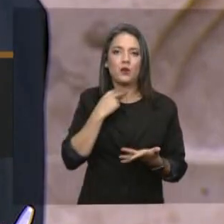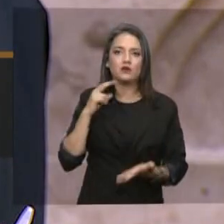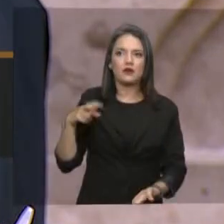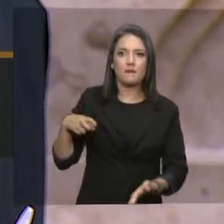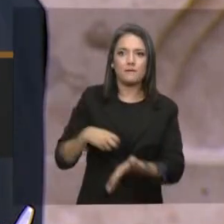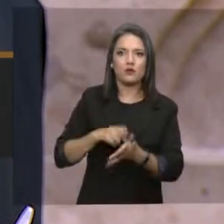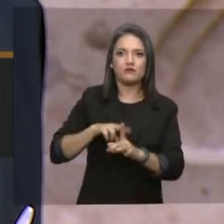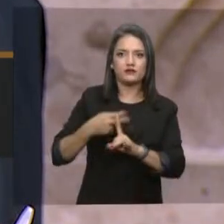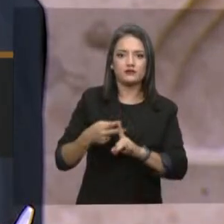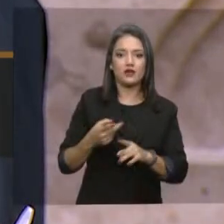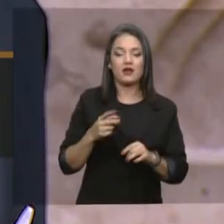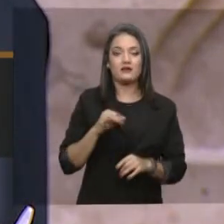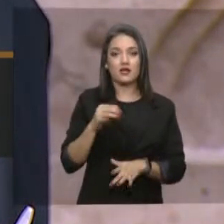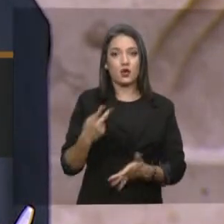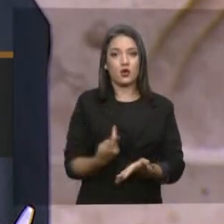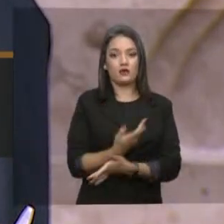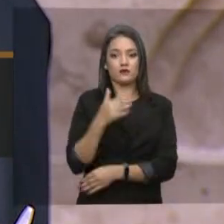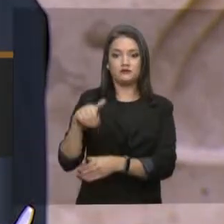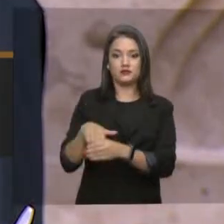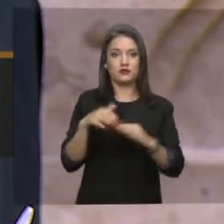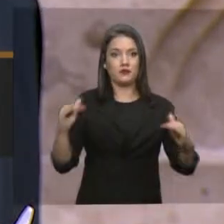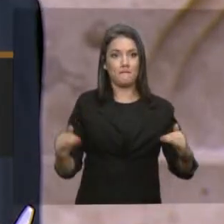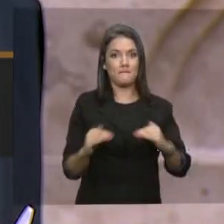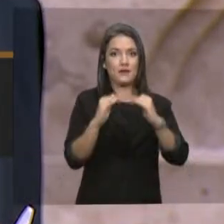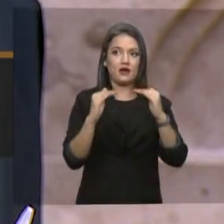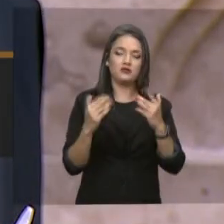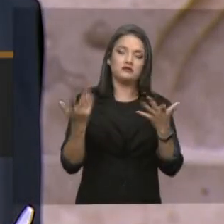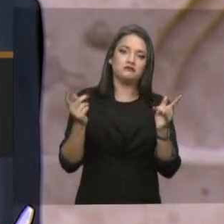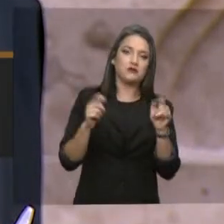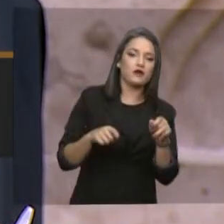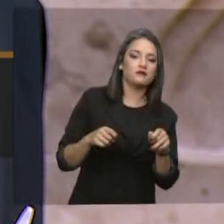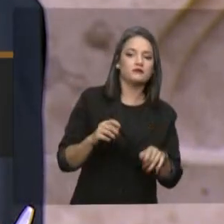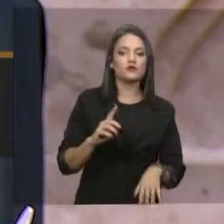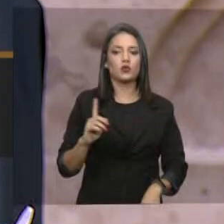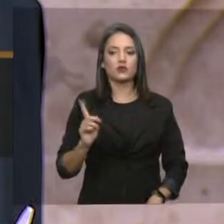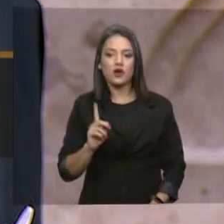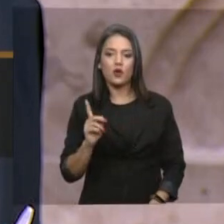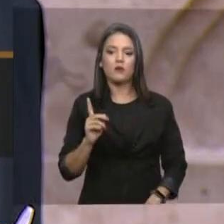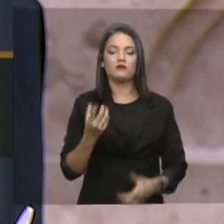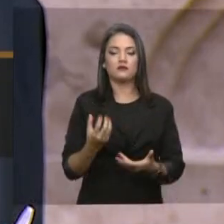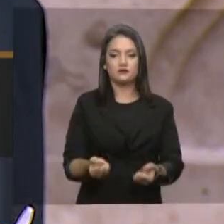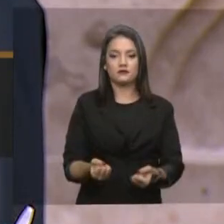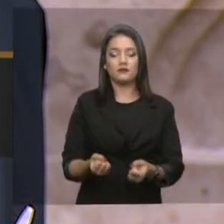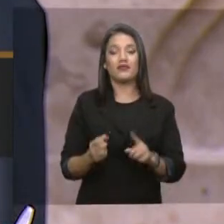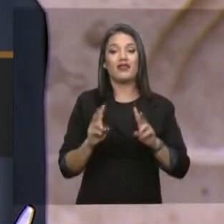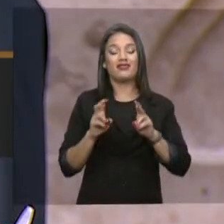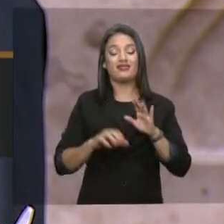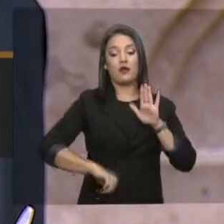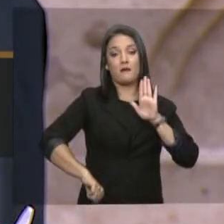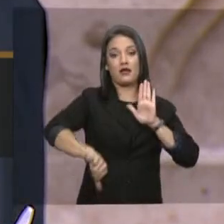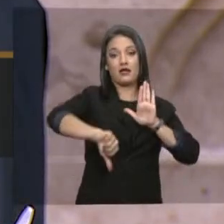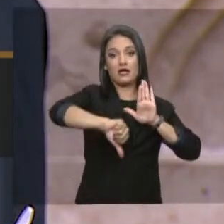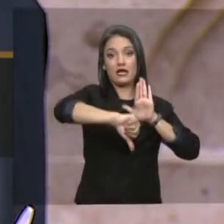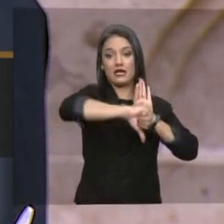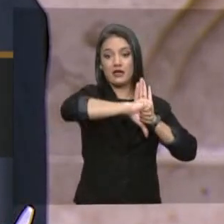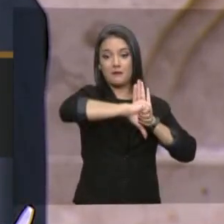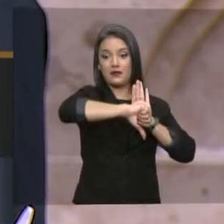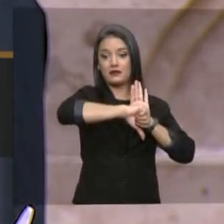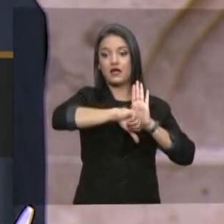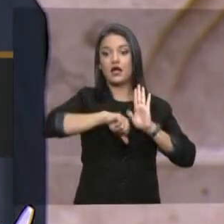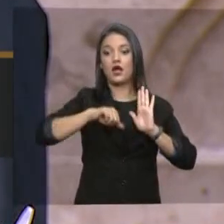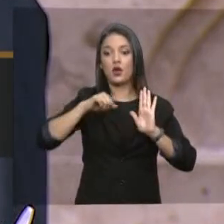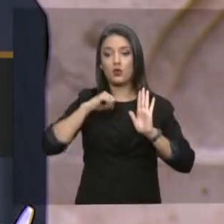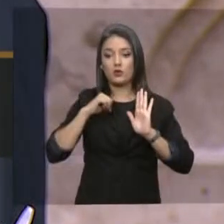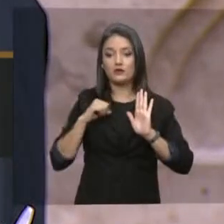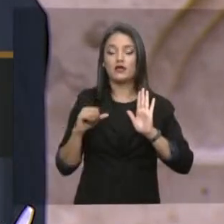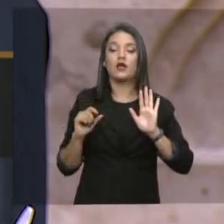em caso de empate, seja ela superável ou insuperável. Em matéria criminal, portanto, e registro